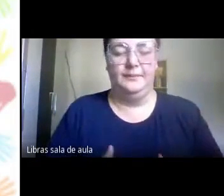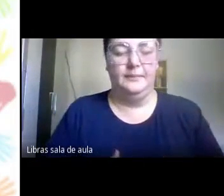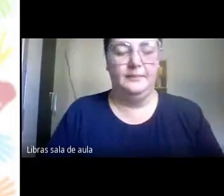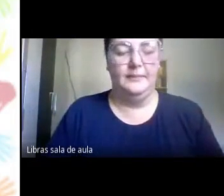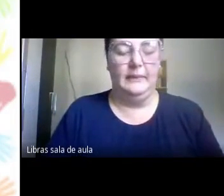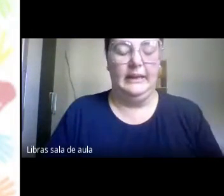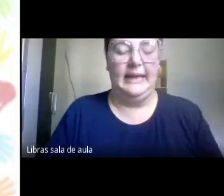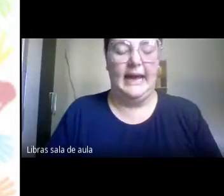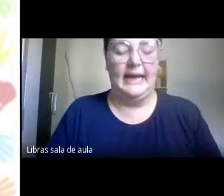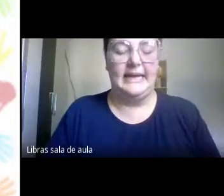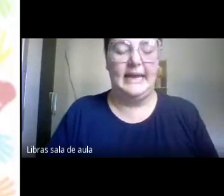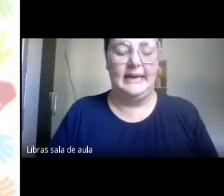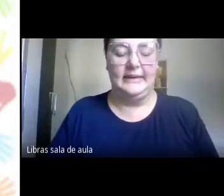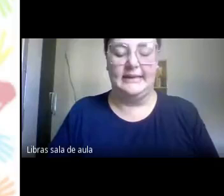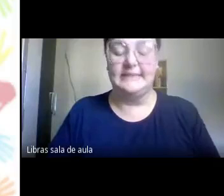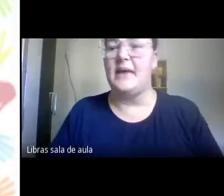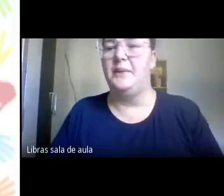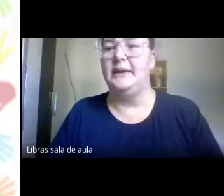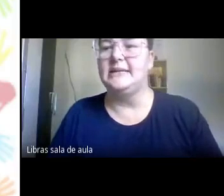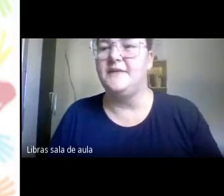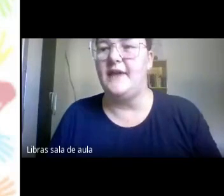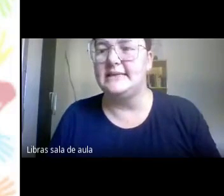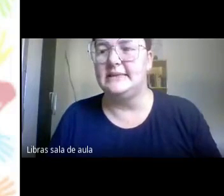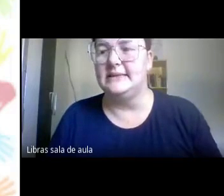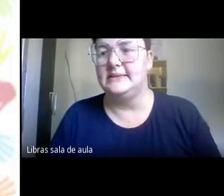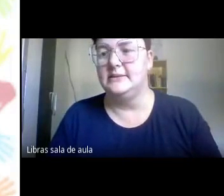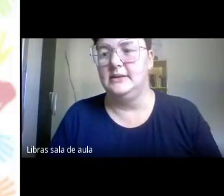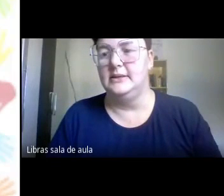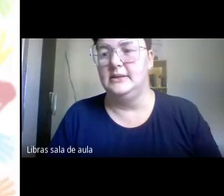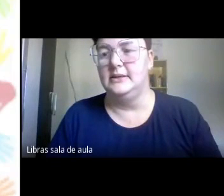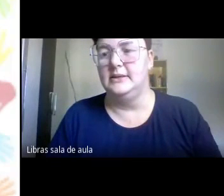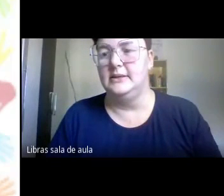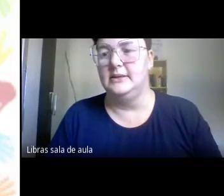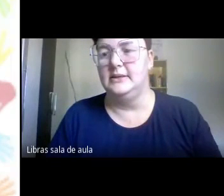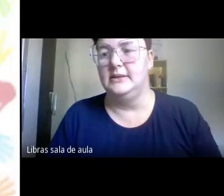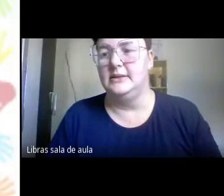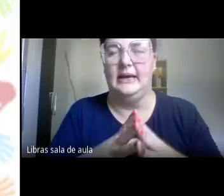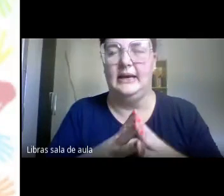né? E aí ele tá sempre nas festas, né?